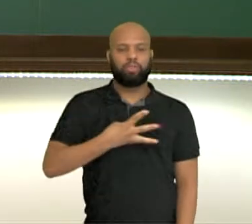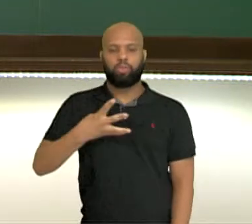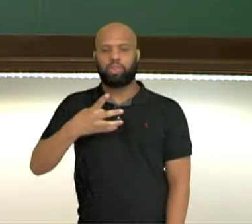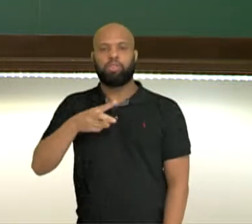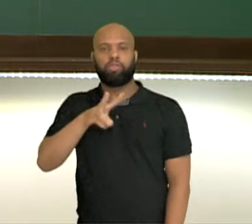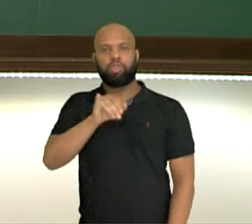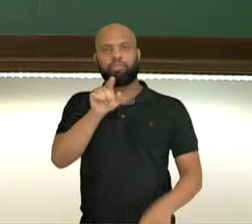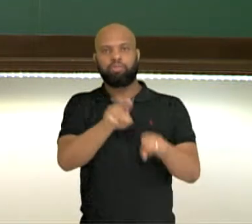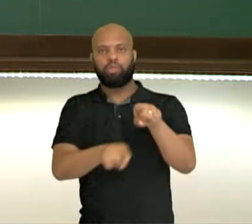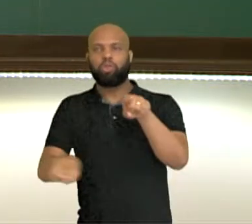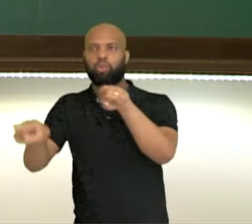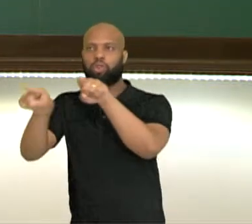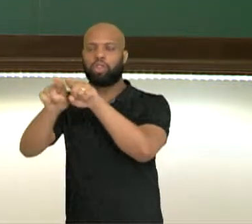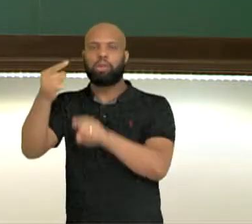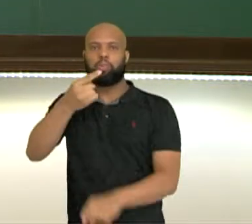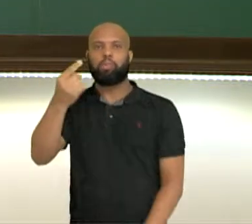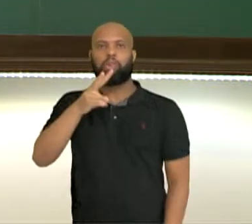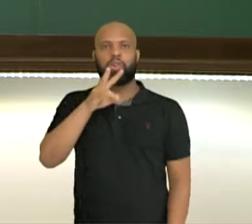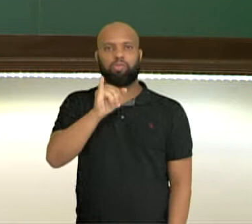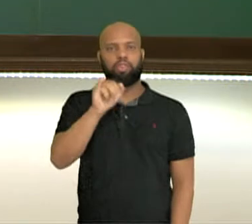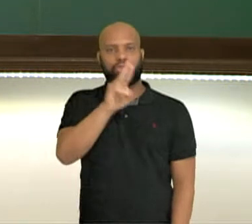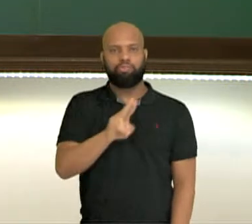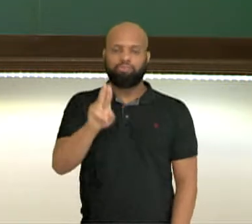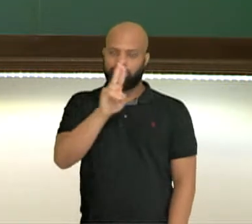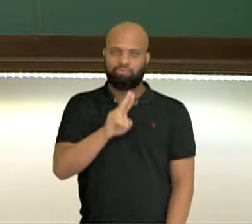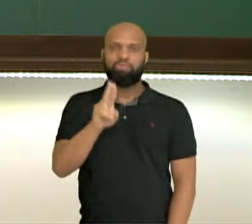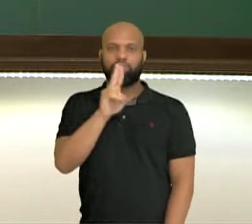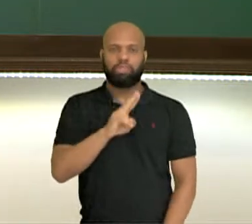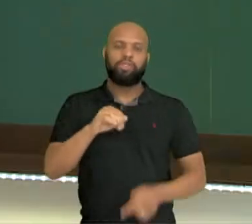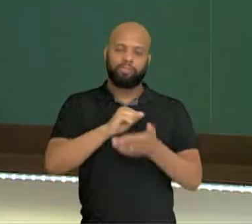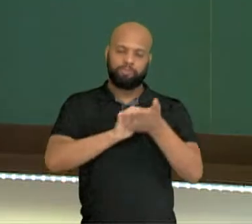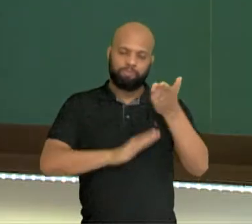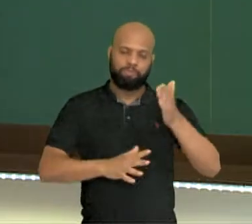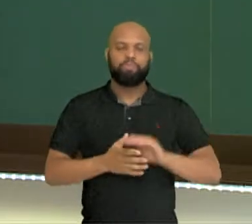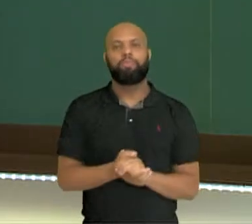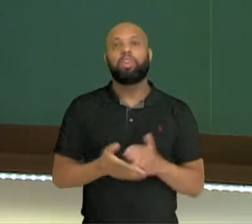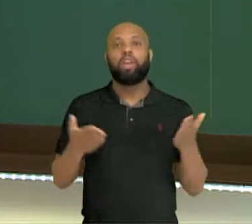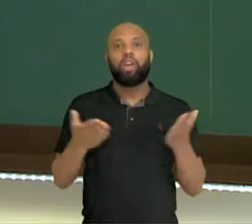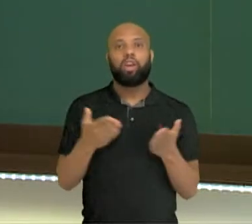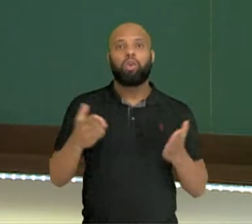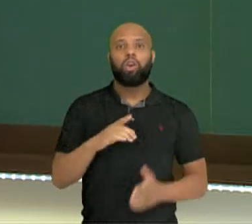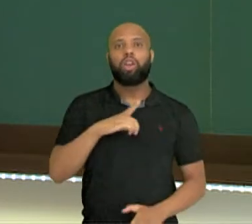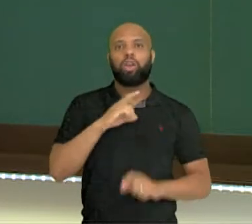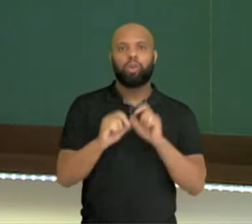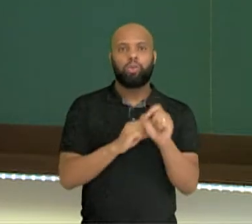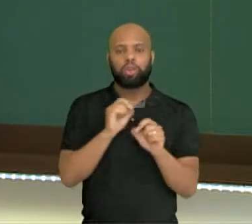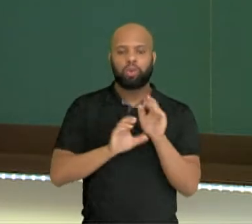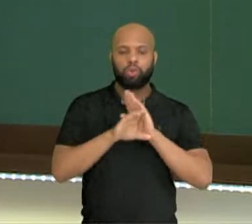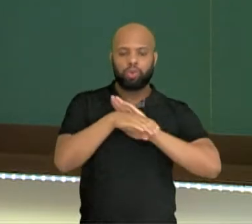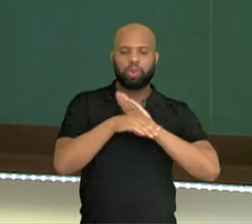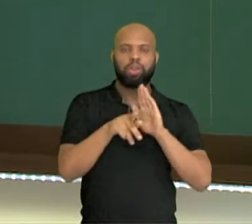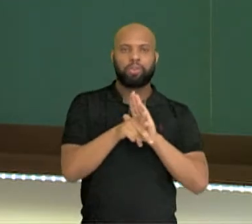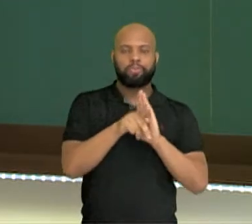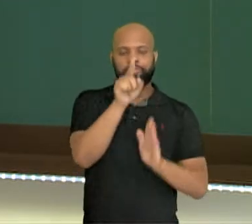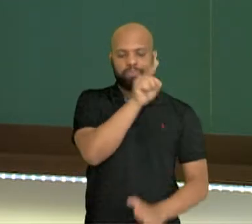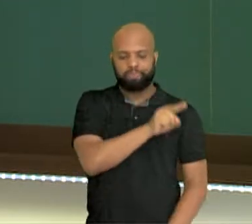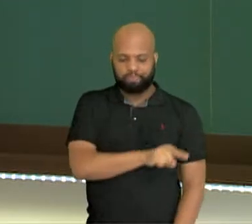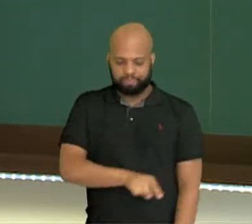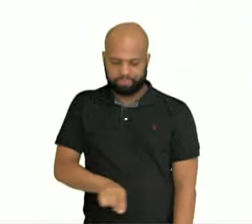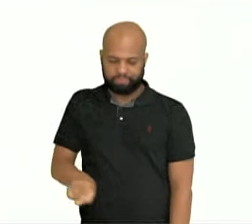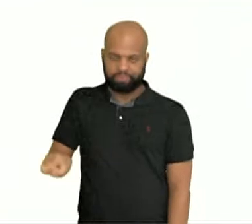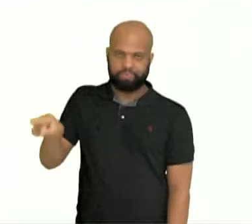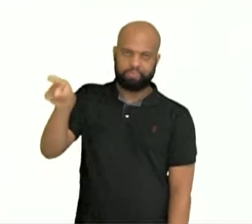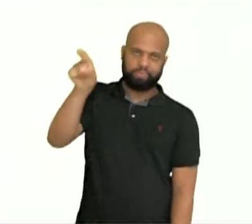em resolução de exercícios. Então vamos começar relembrando aqui o conceito de circunferência